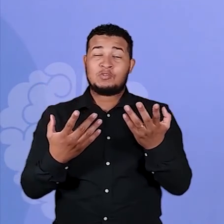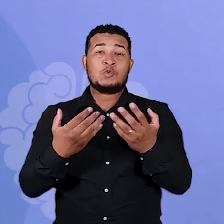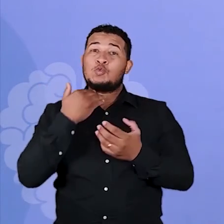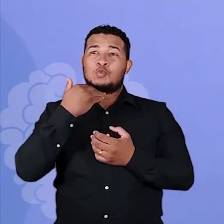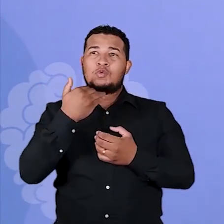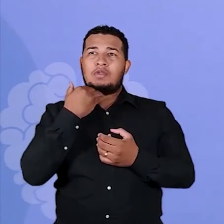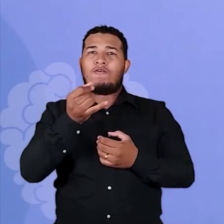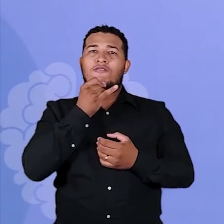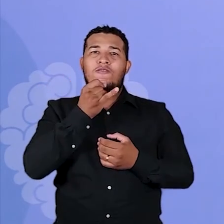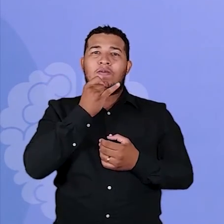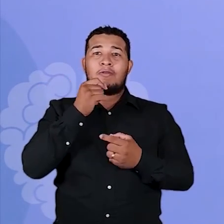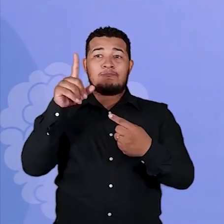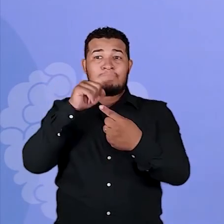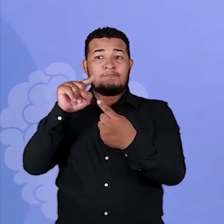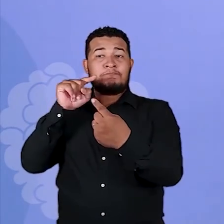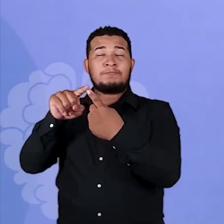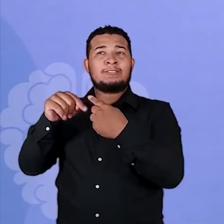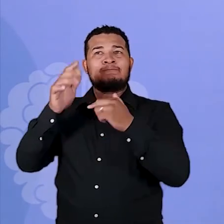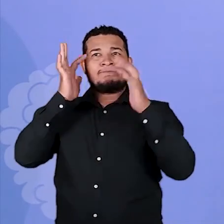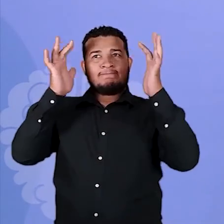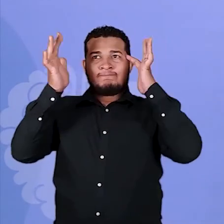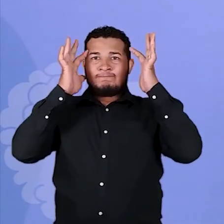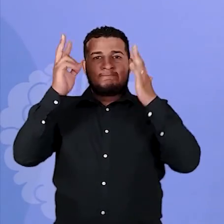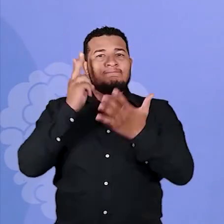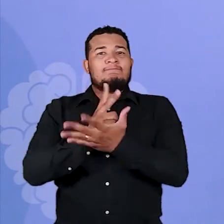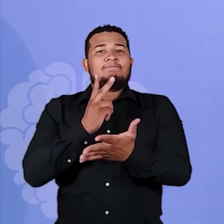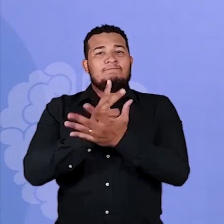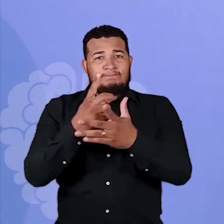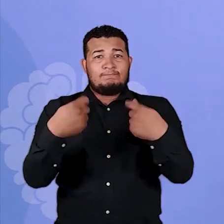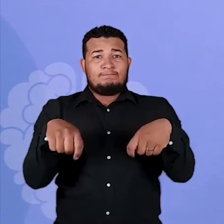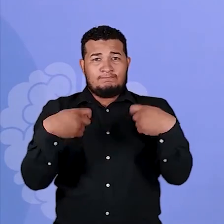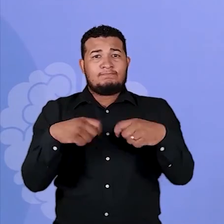não pode perder de vista esse tipo de pergunta.